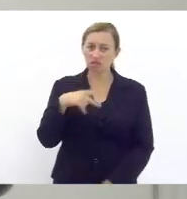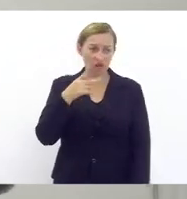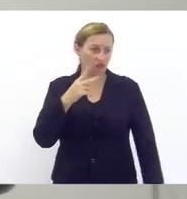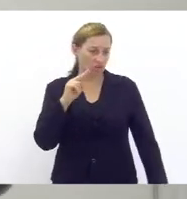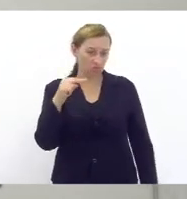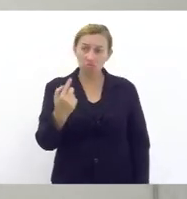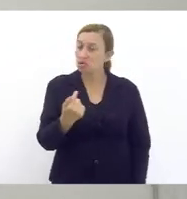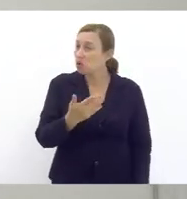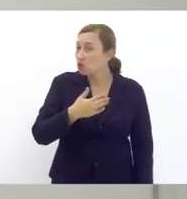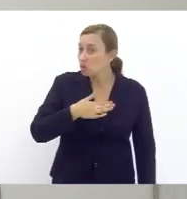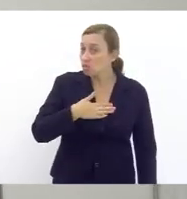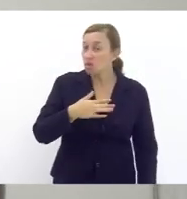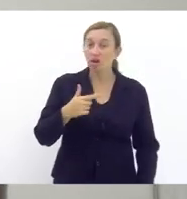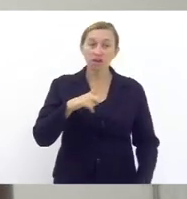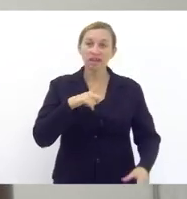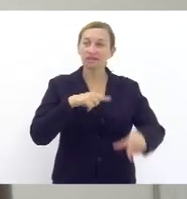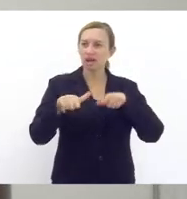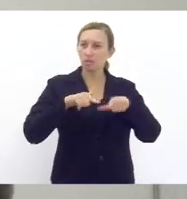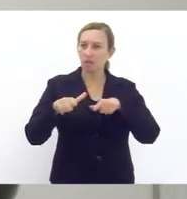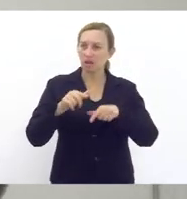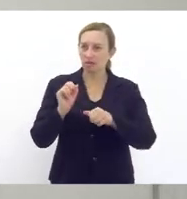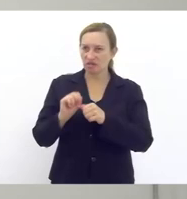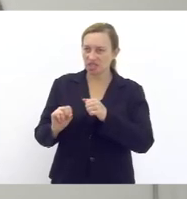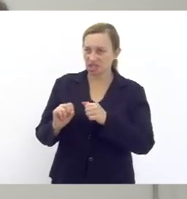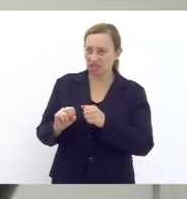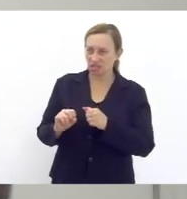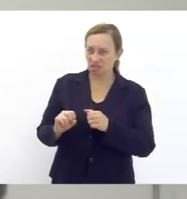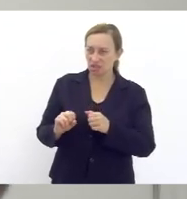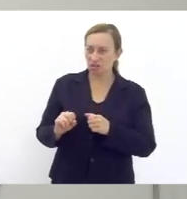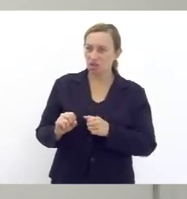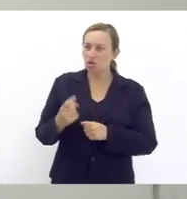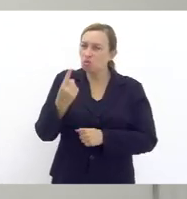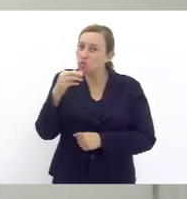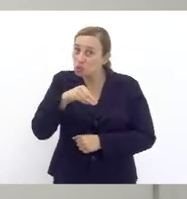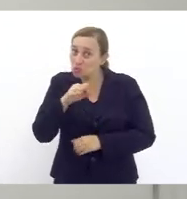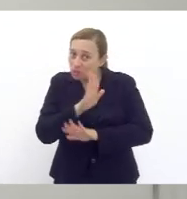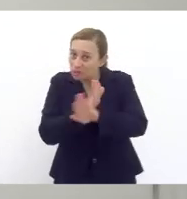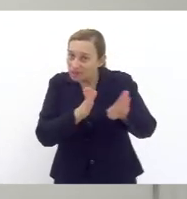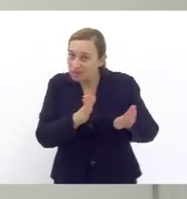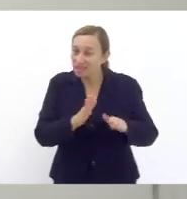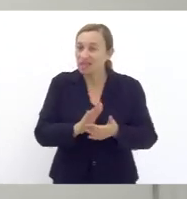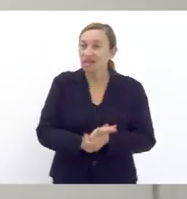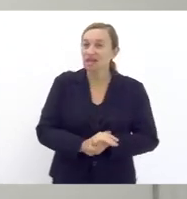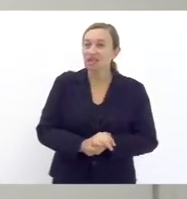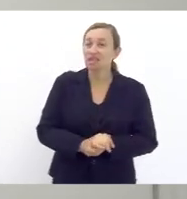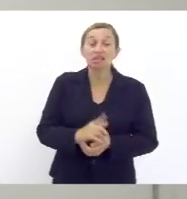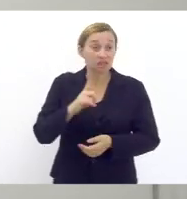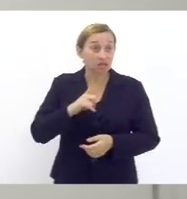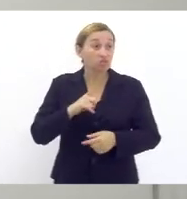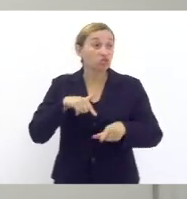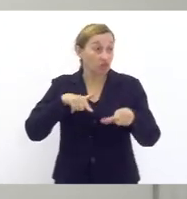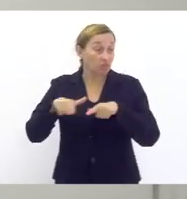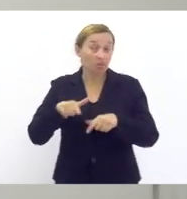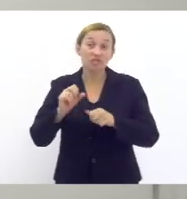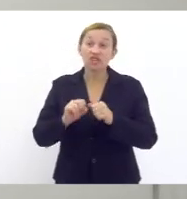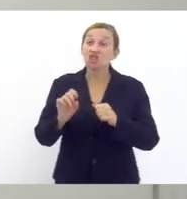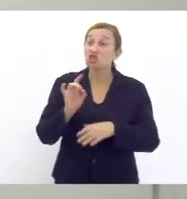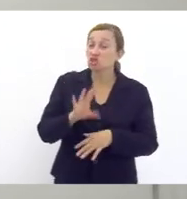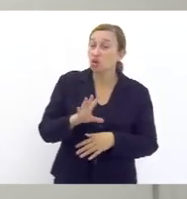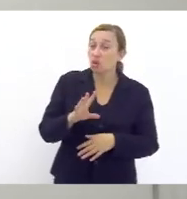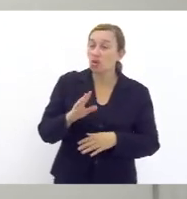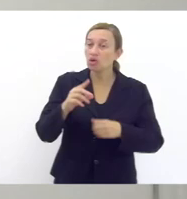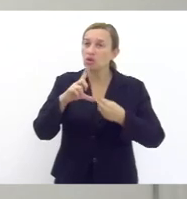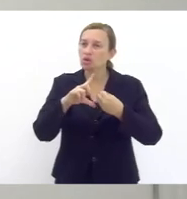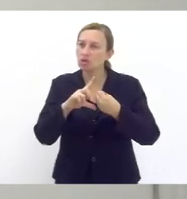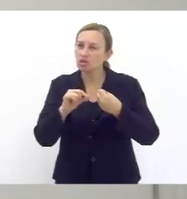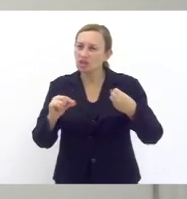vamos tem mais para fazer um minuto nós temos trabalho para fazer só que os